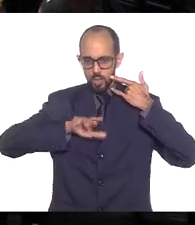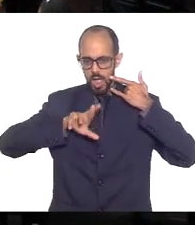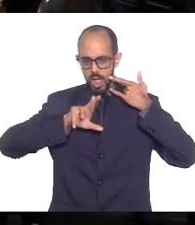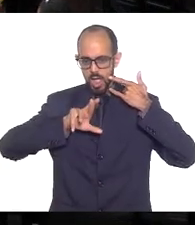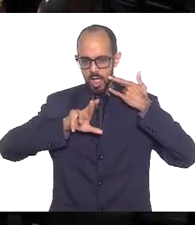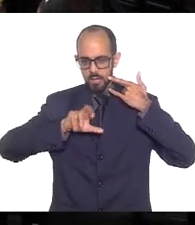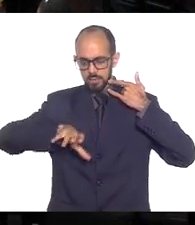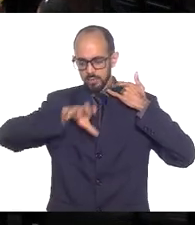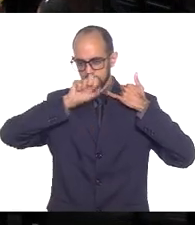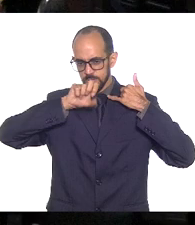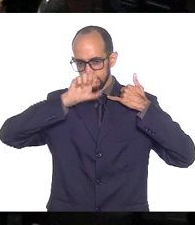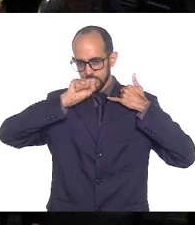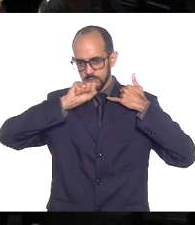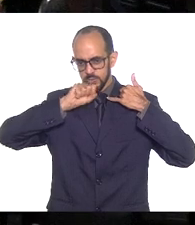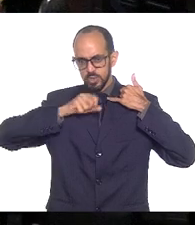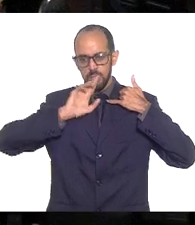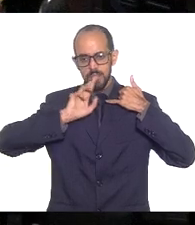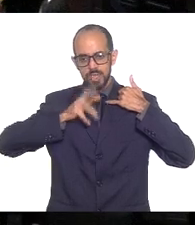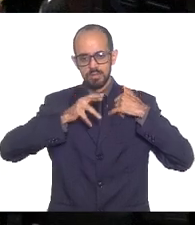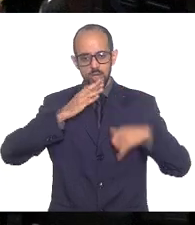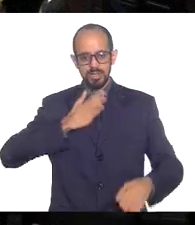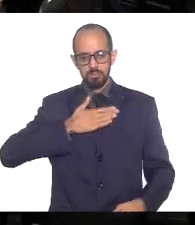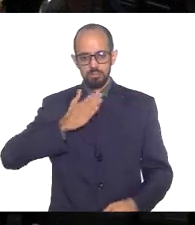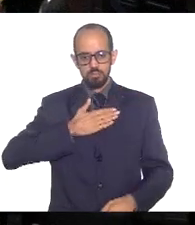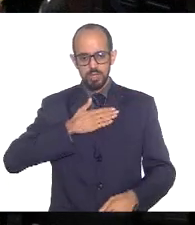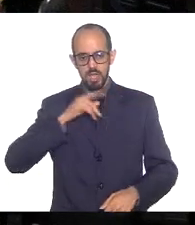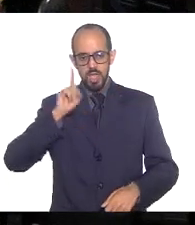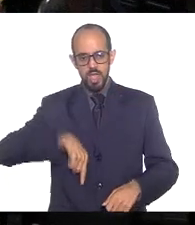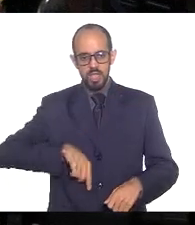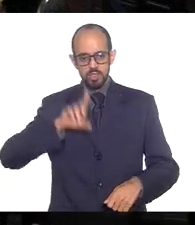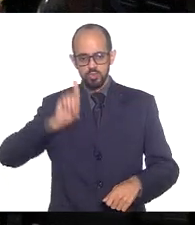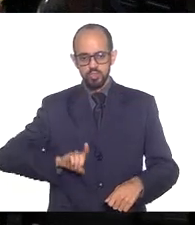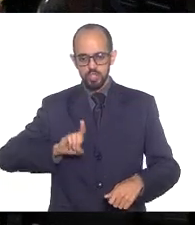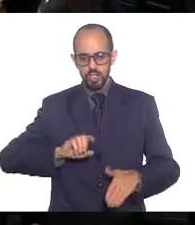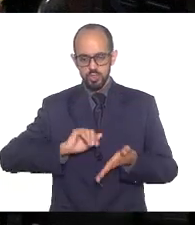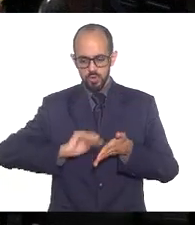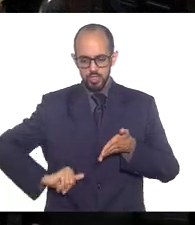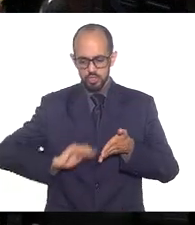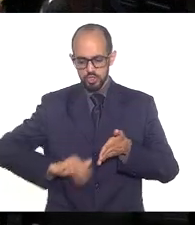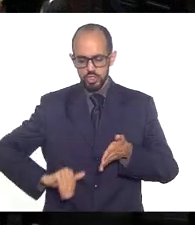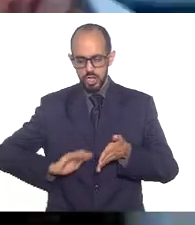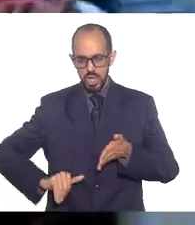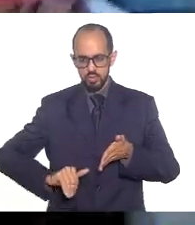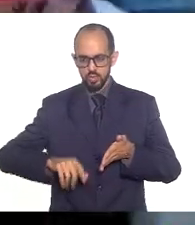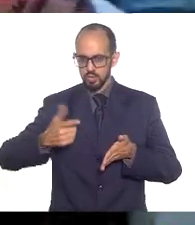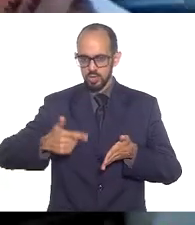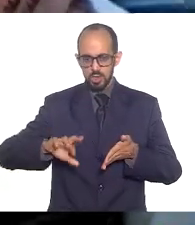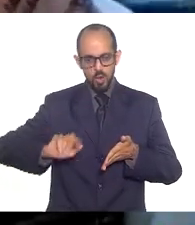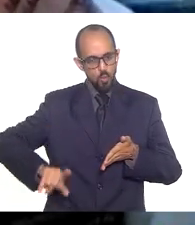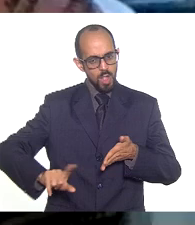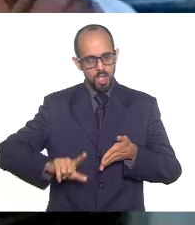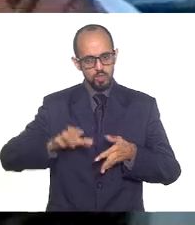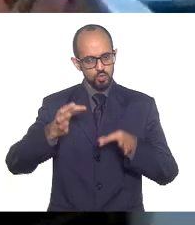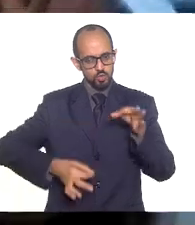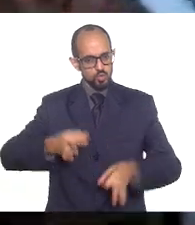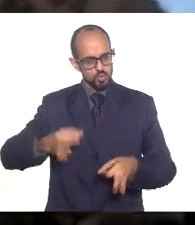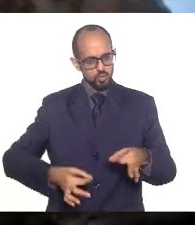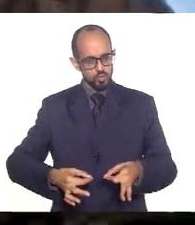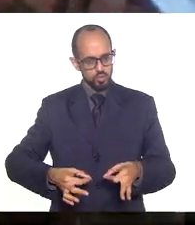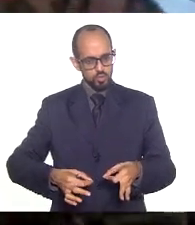Olá meus direitos é tipo não é esforço